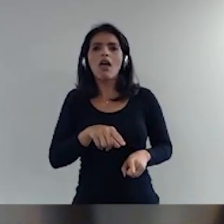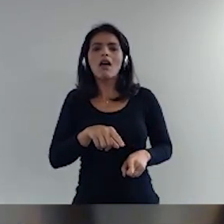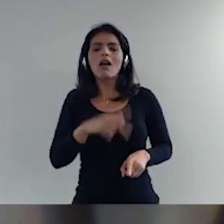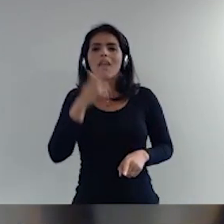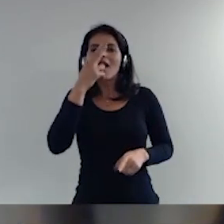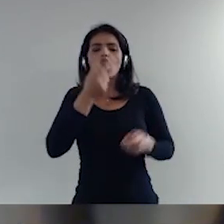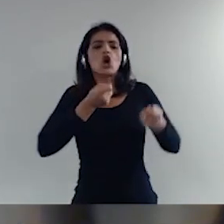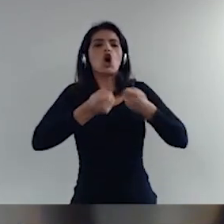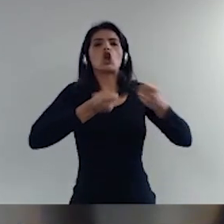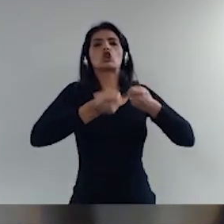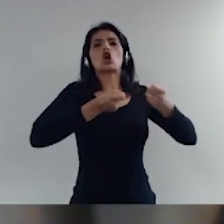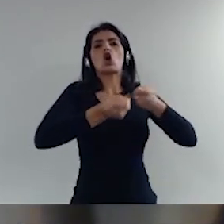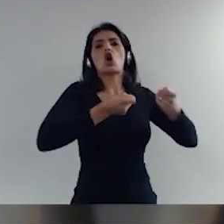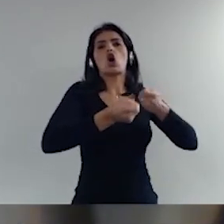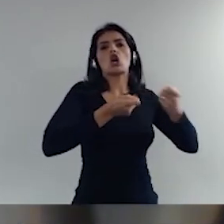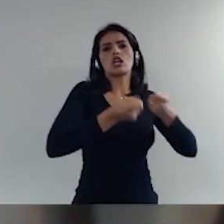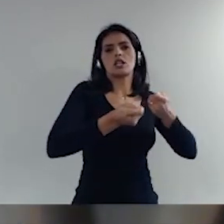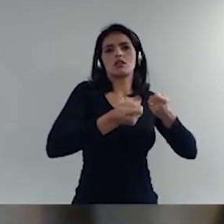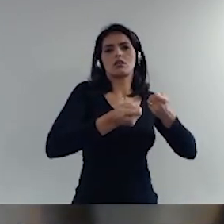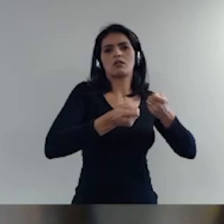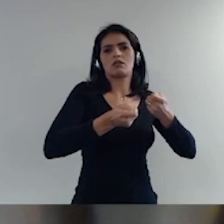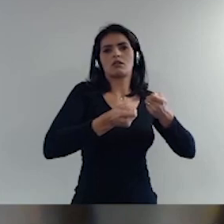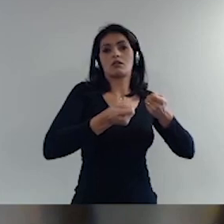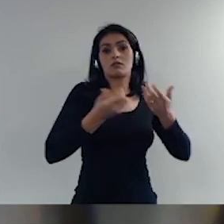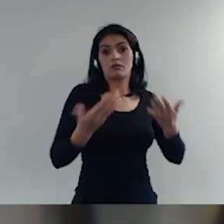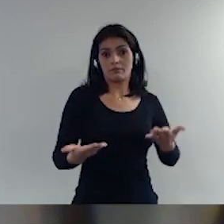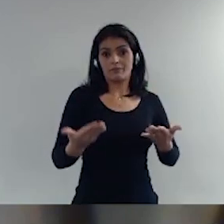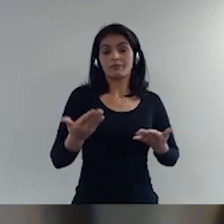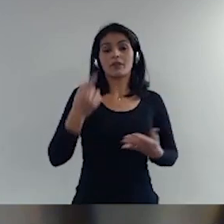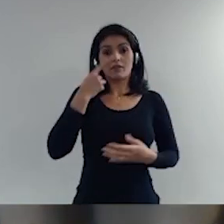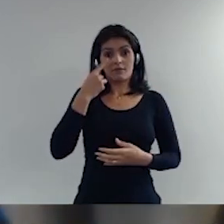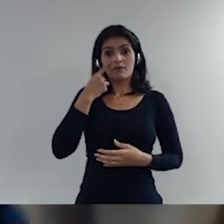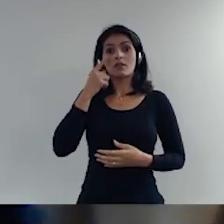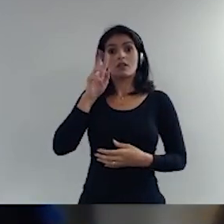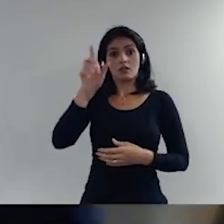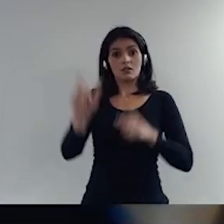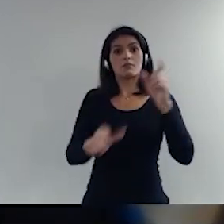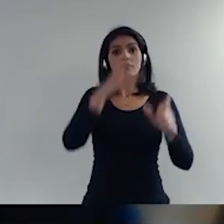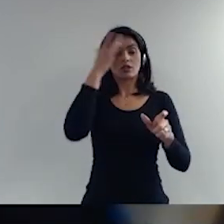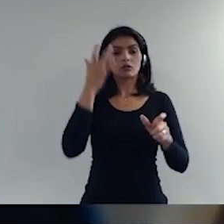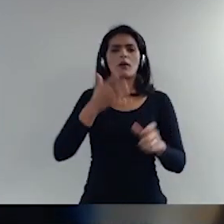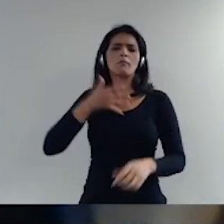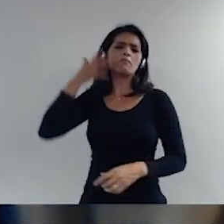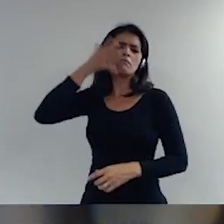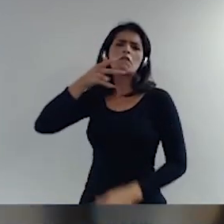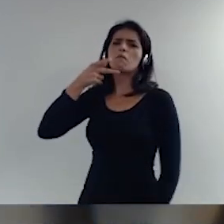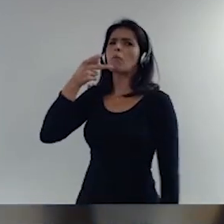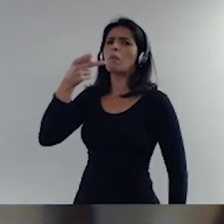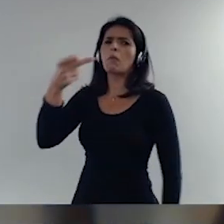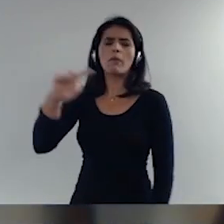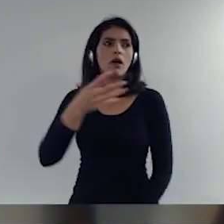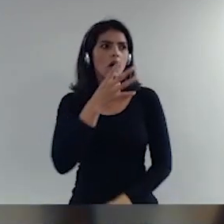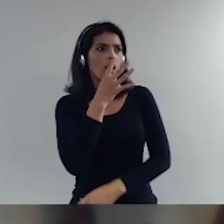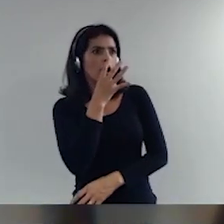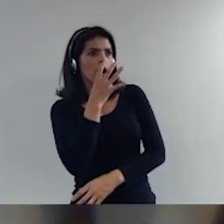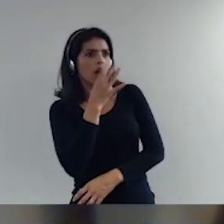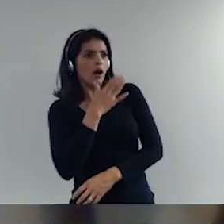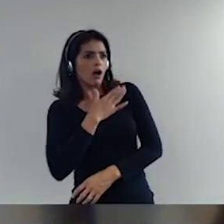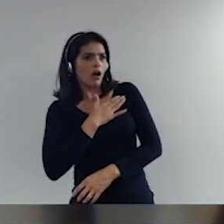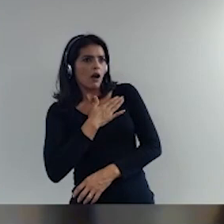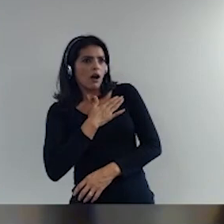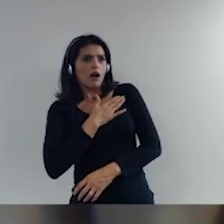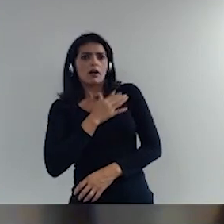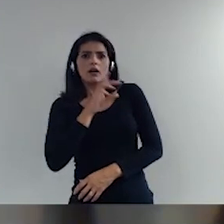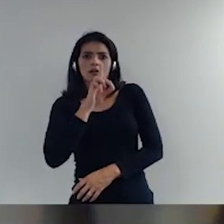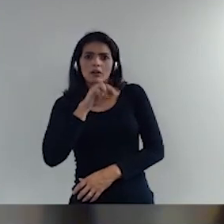de controle por parte do Poder Judiciário. Tenho visto declarações que assustam do ponto de vista da democracia, né, em